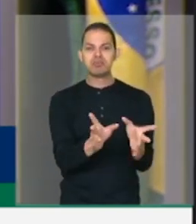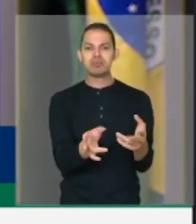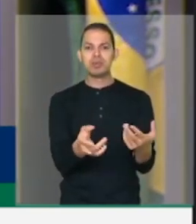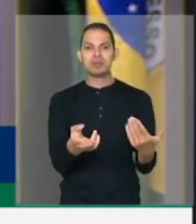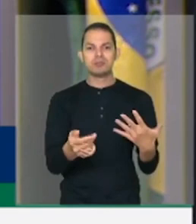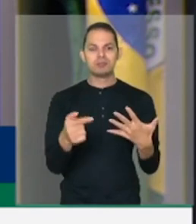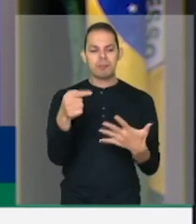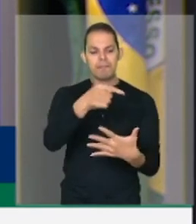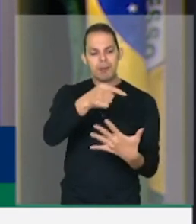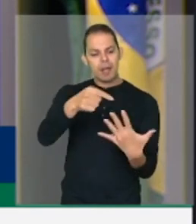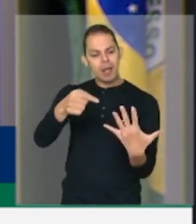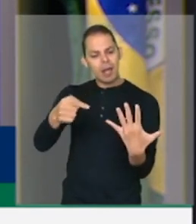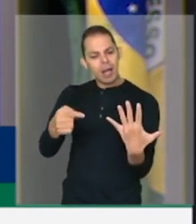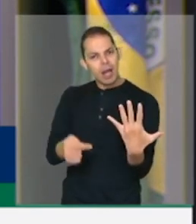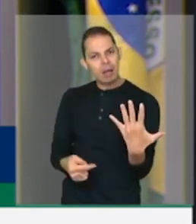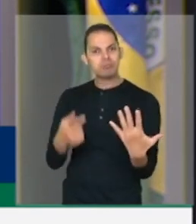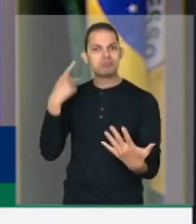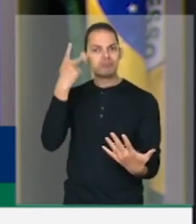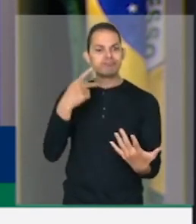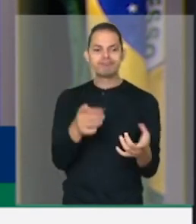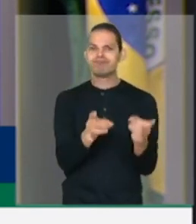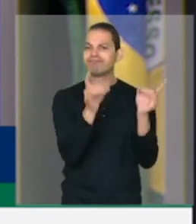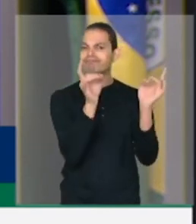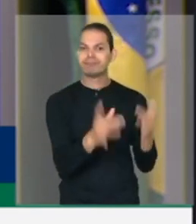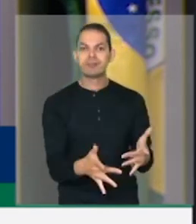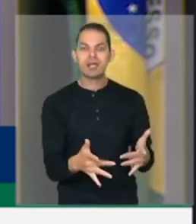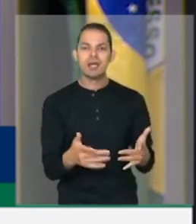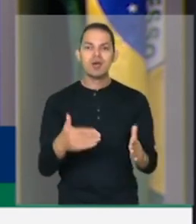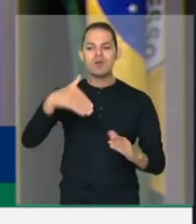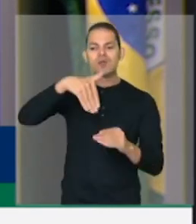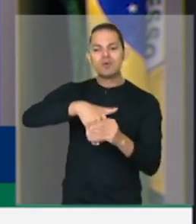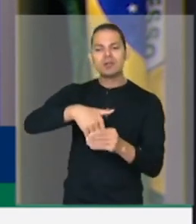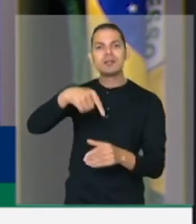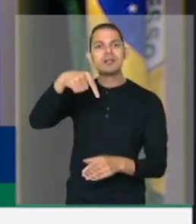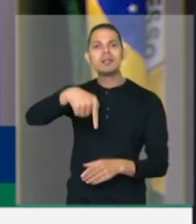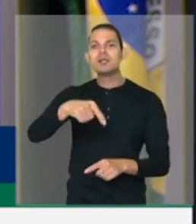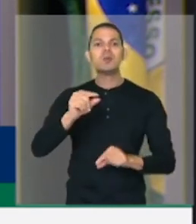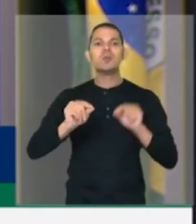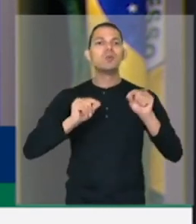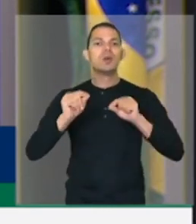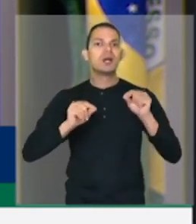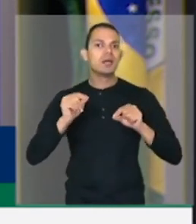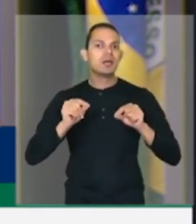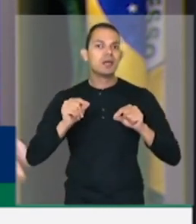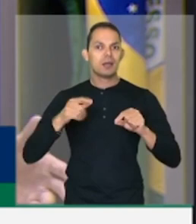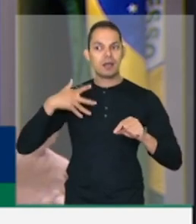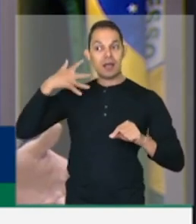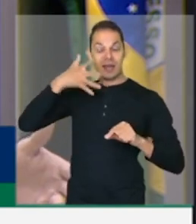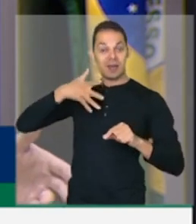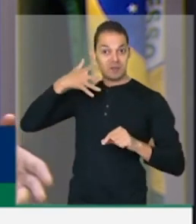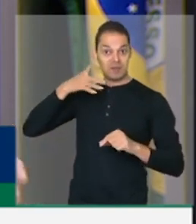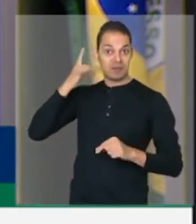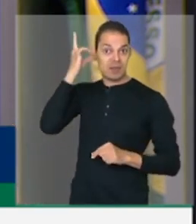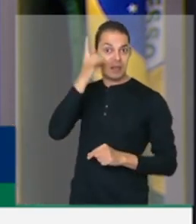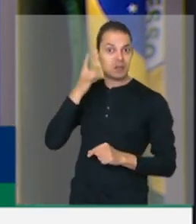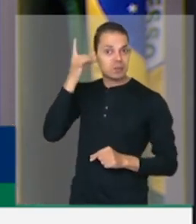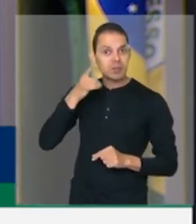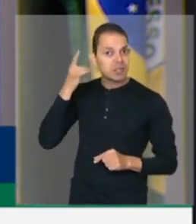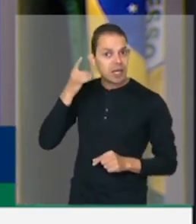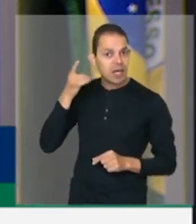suas prerrogativas parlamentares o que estava sendo votado aqui não era a fala do deputado